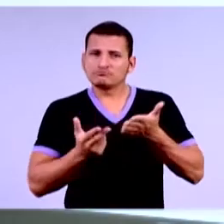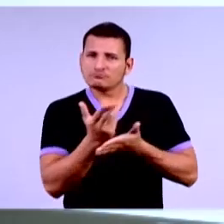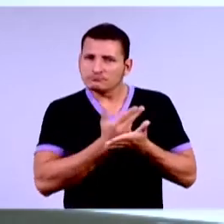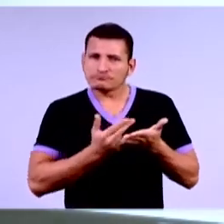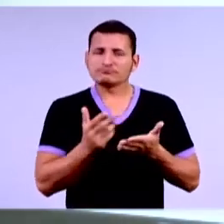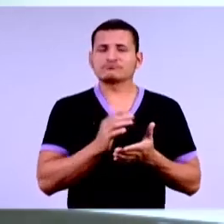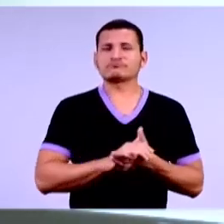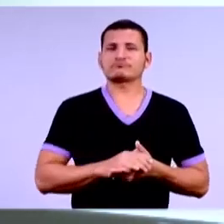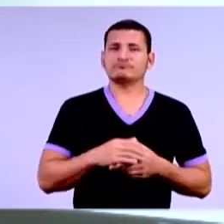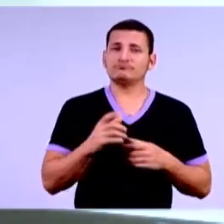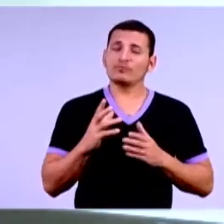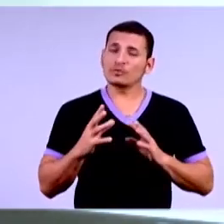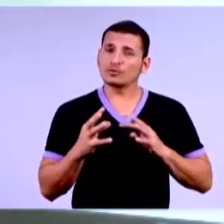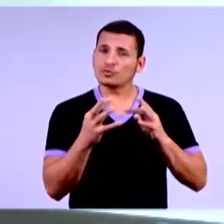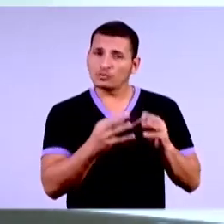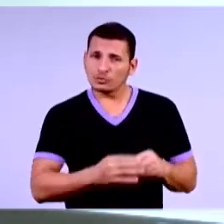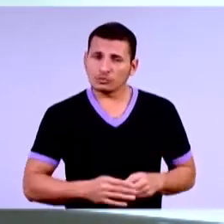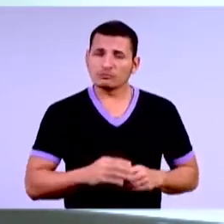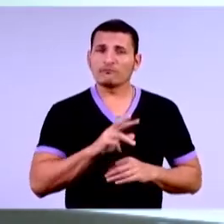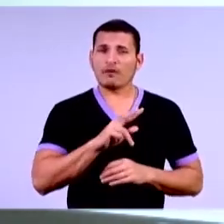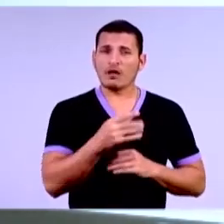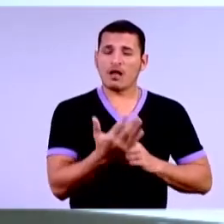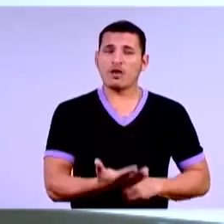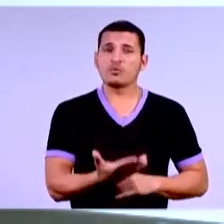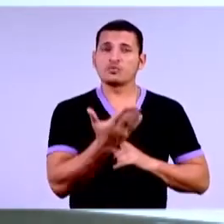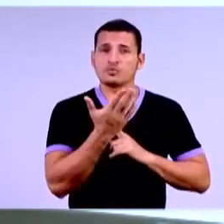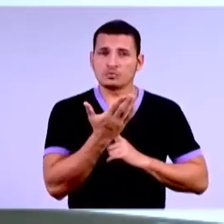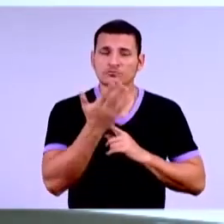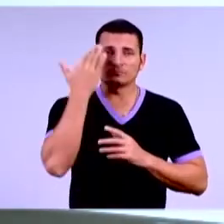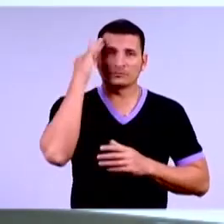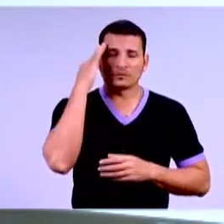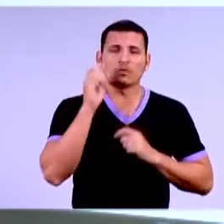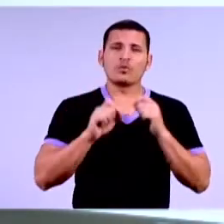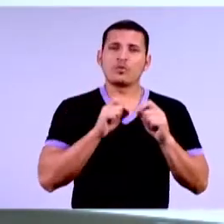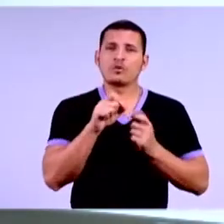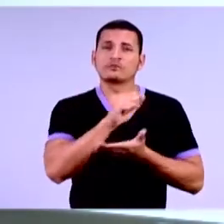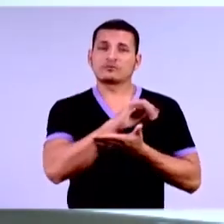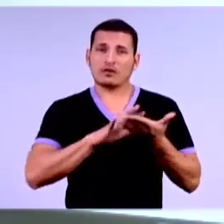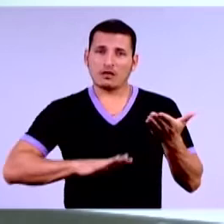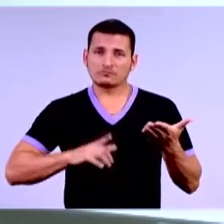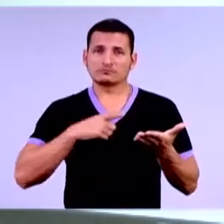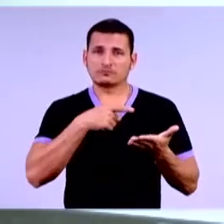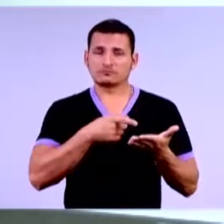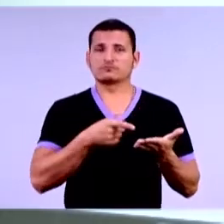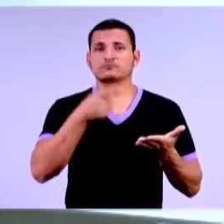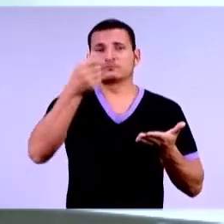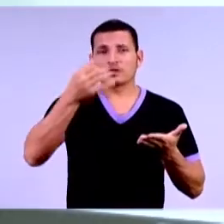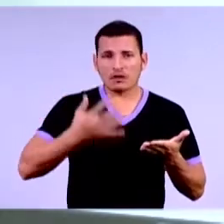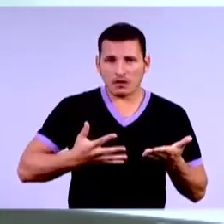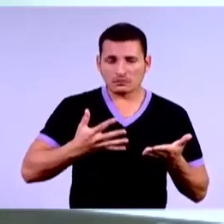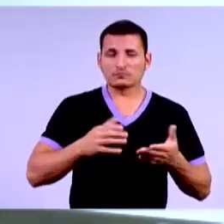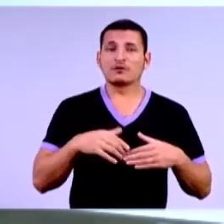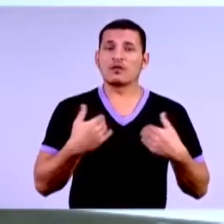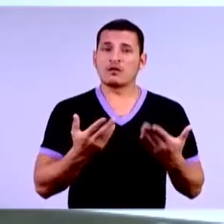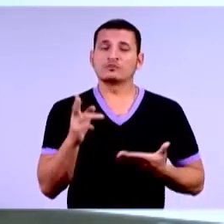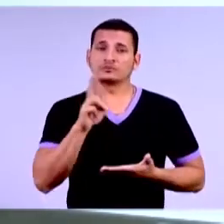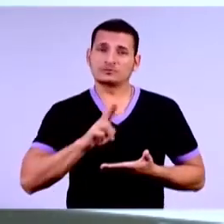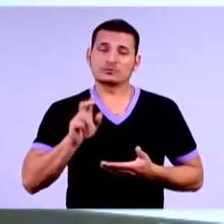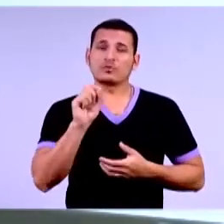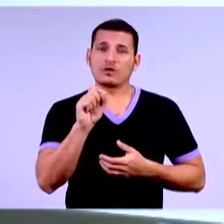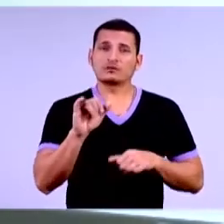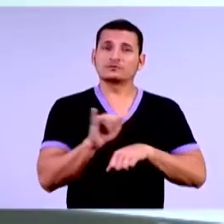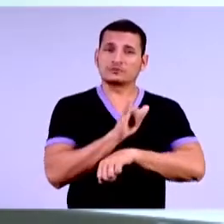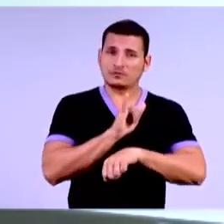tudo isso vai me ajudar a entender sobre o que o texto está falando então estou utilizando que estão utilizando a estratégia